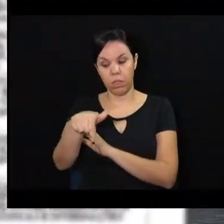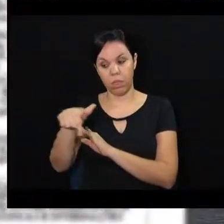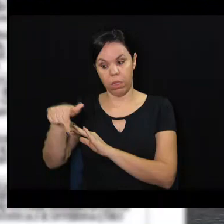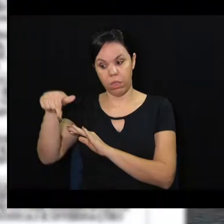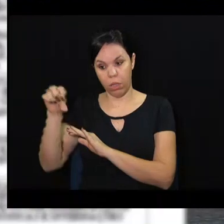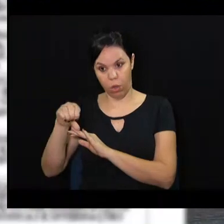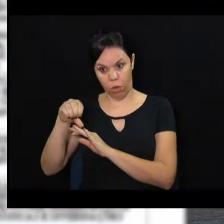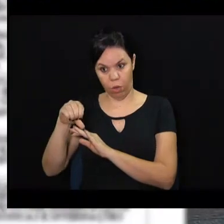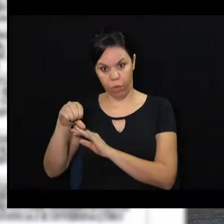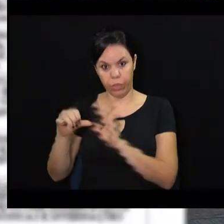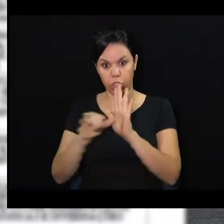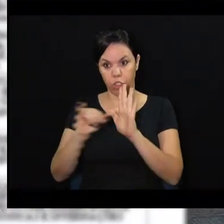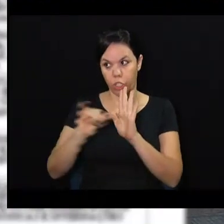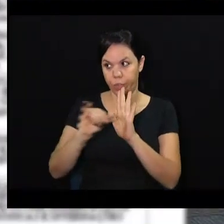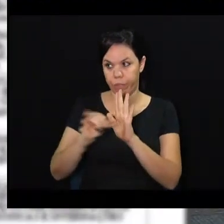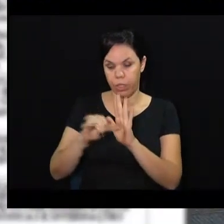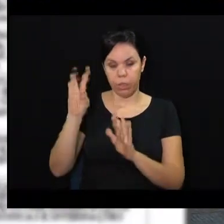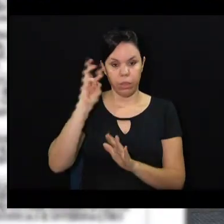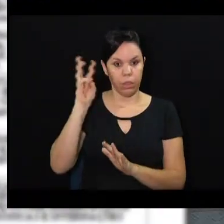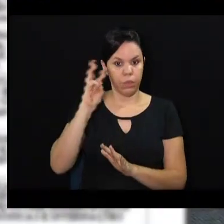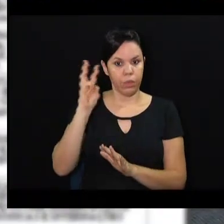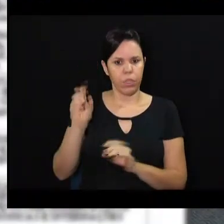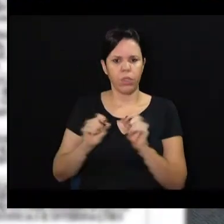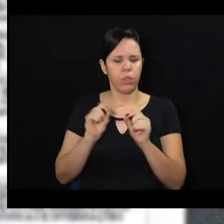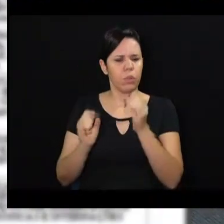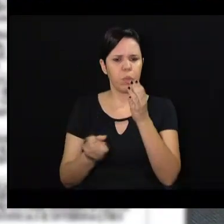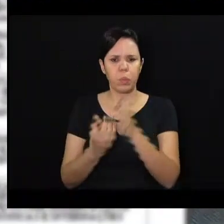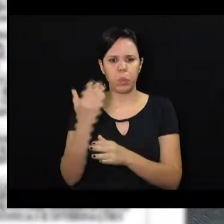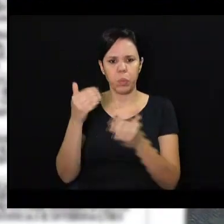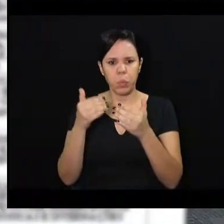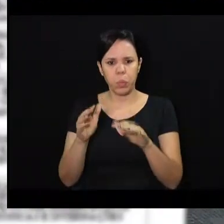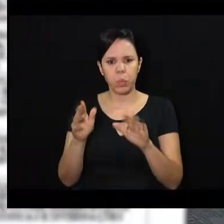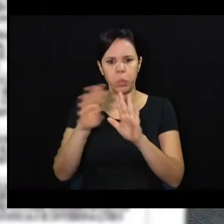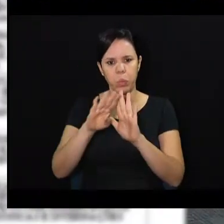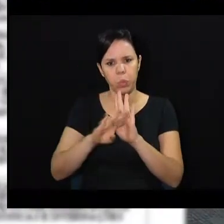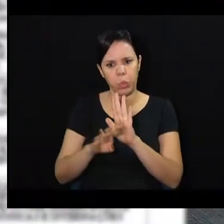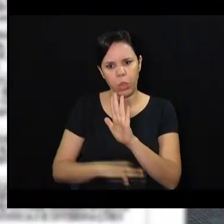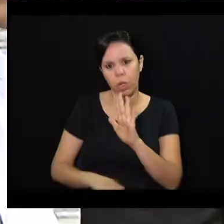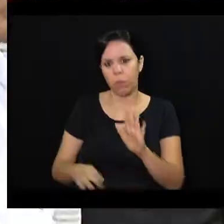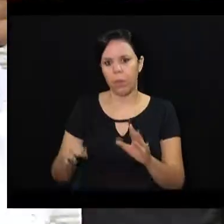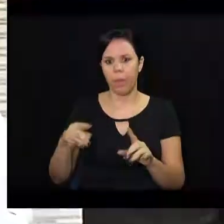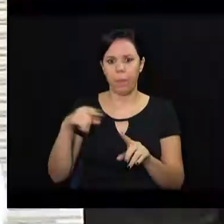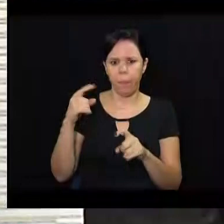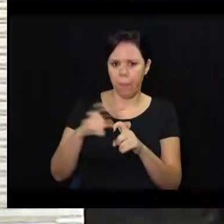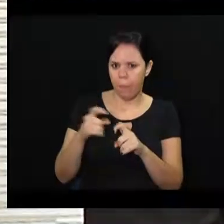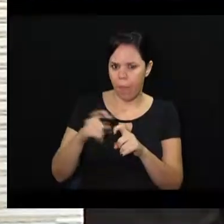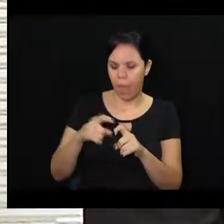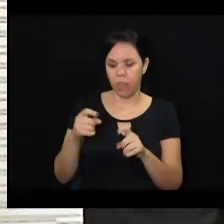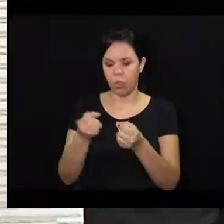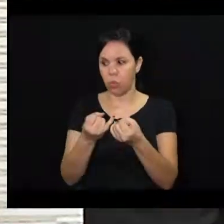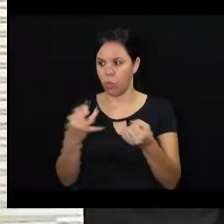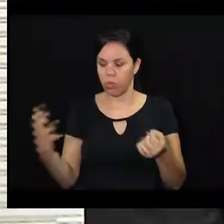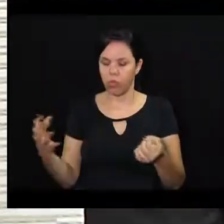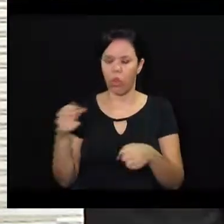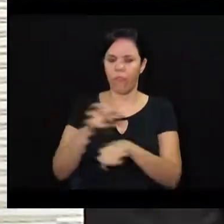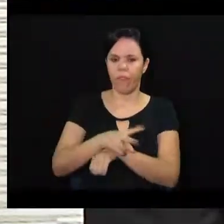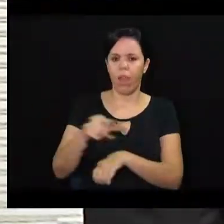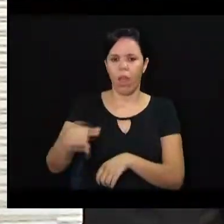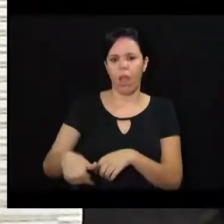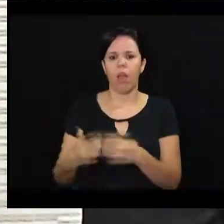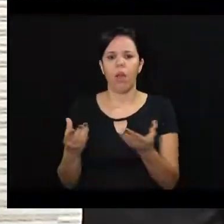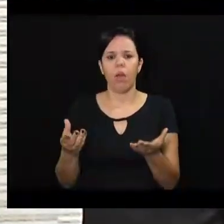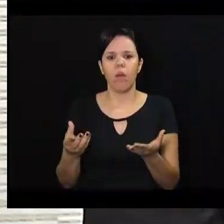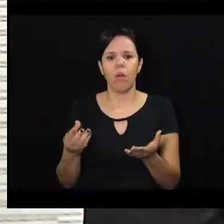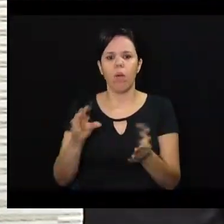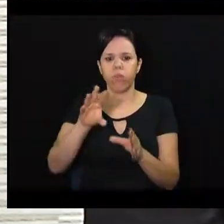15.779 no Diário Oficial desta terça-feira, que cria o programa Mais Médicos Campineiro, mas com veto à emenda que